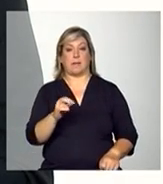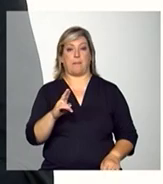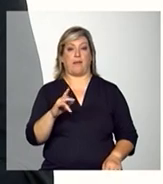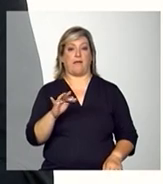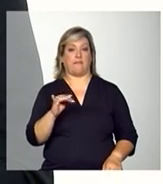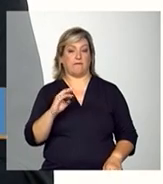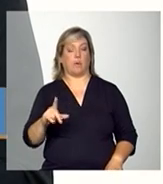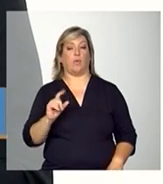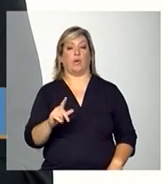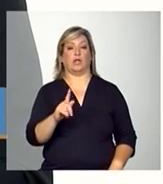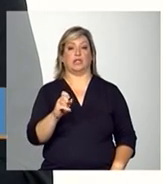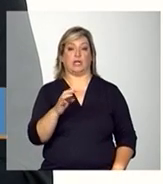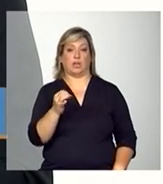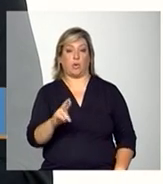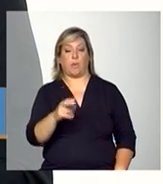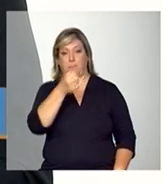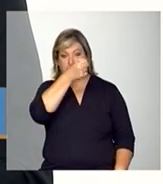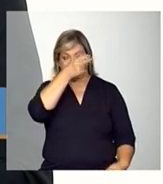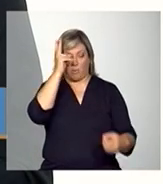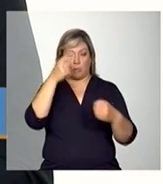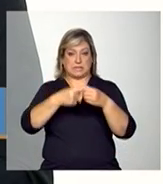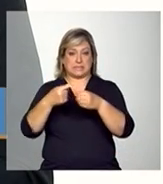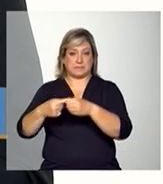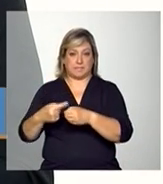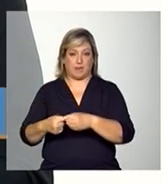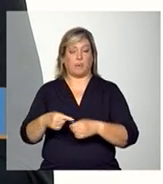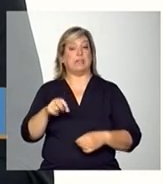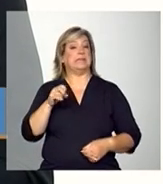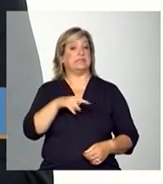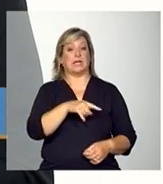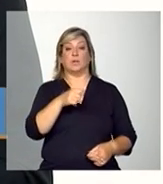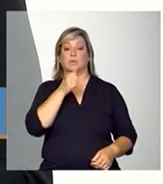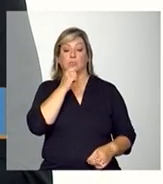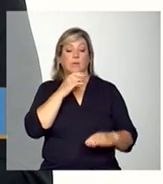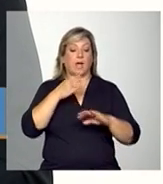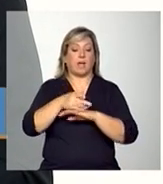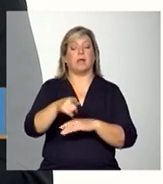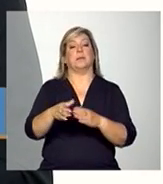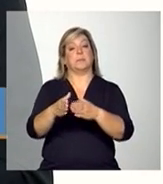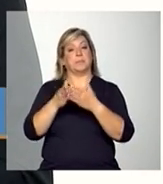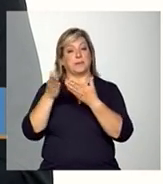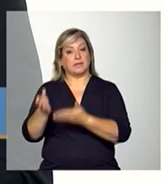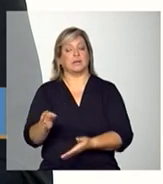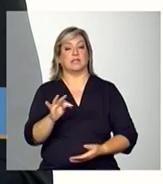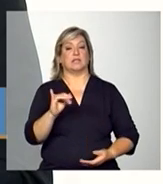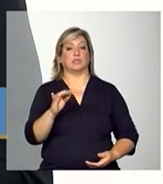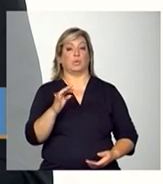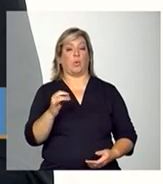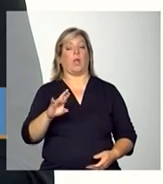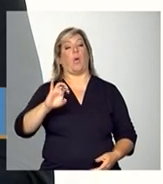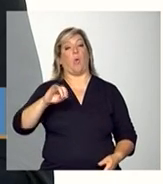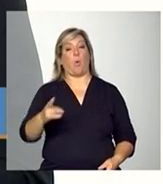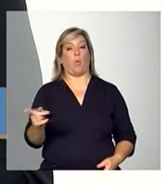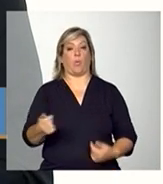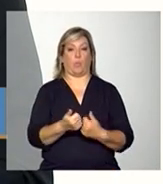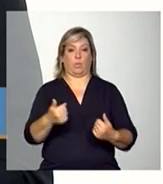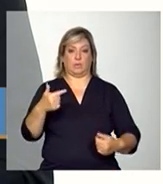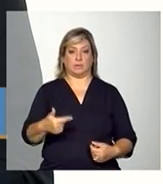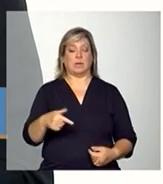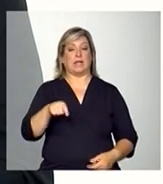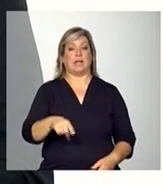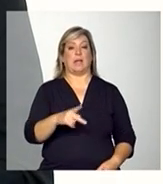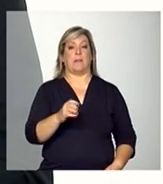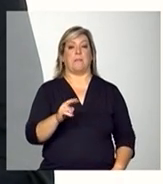Municipal se ele não tiver acesso a esse perfil eh solicitar pro administrador titular o adjunto essa esse